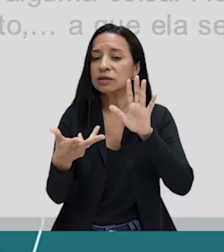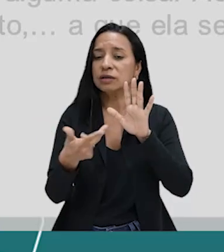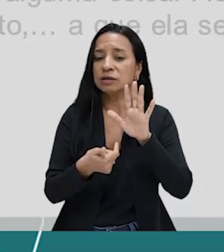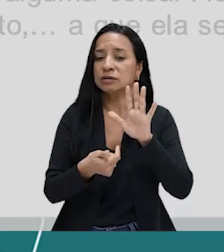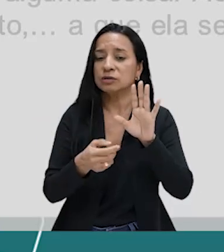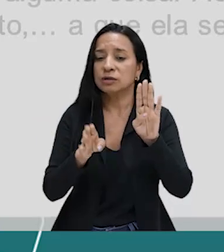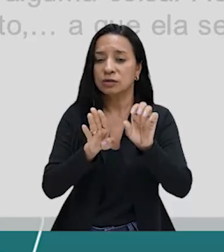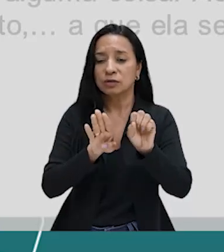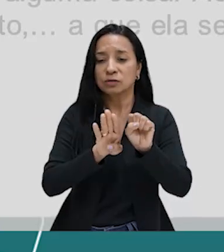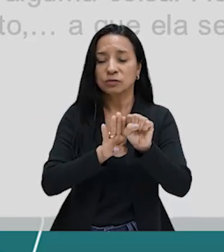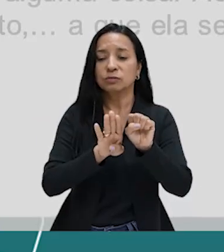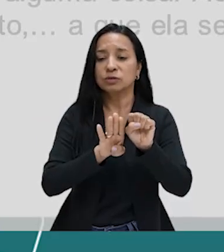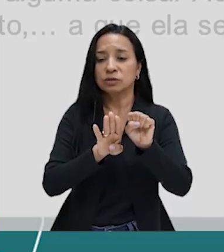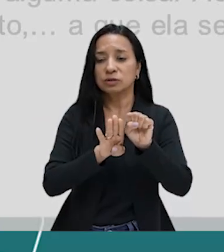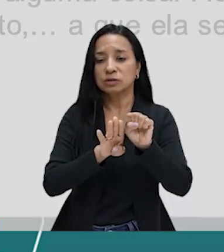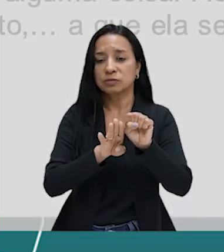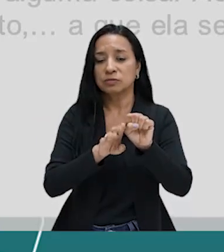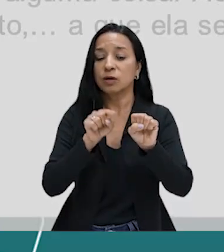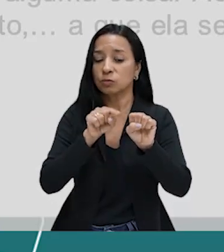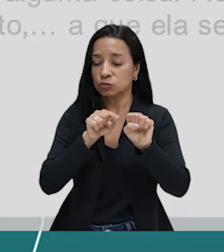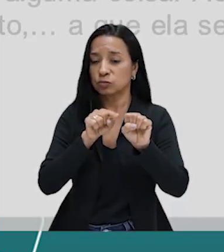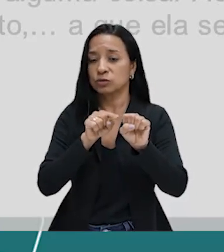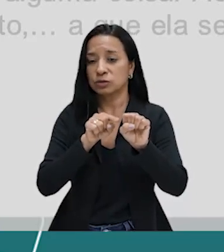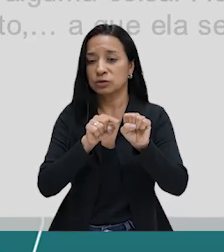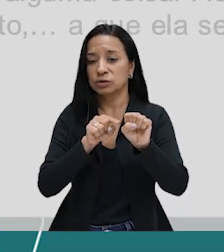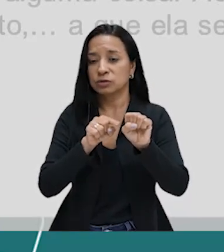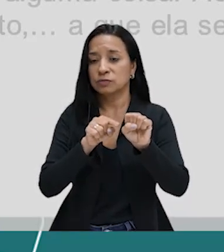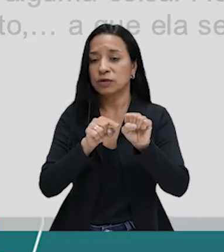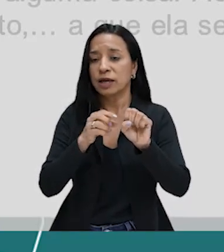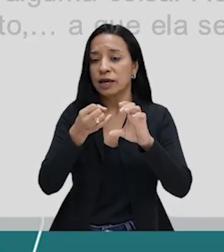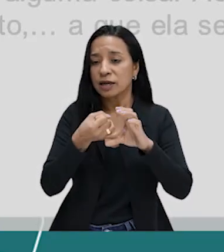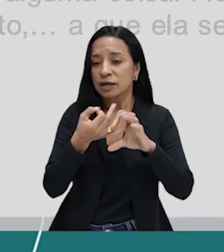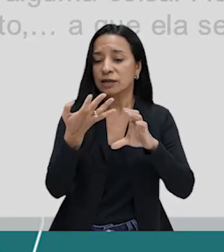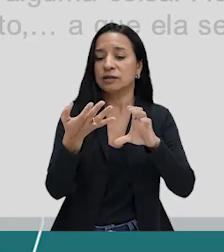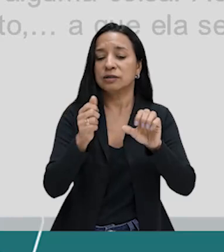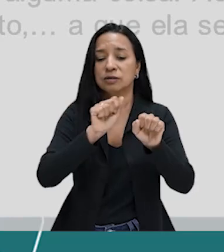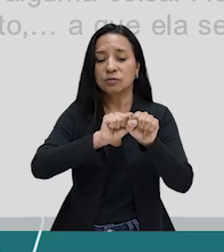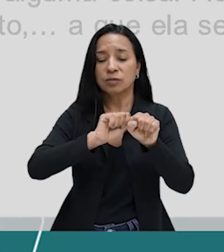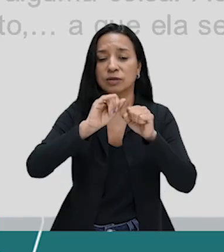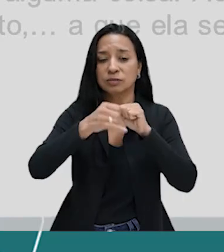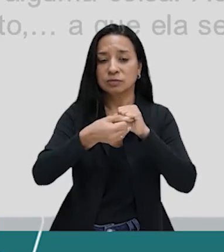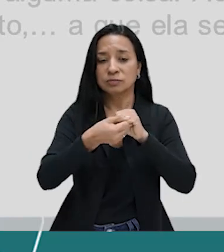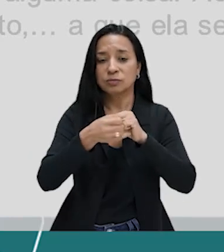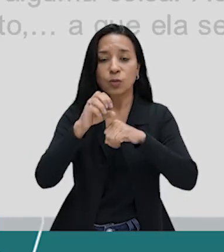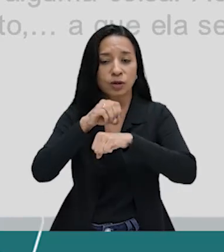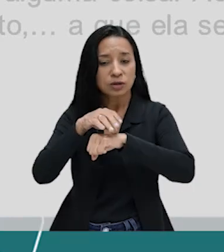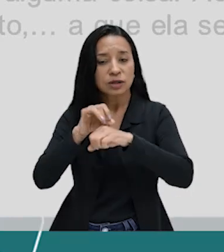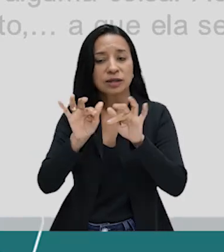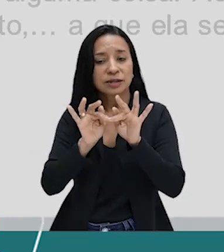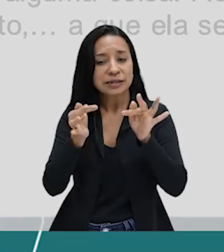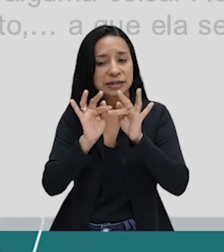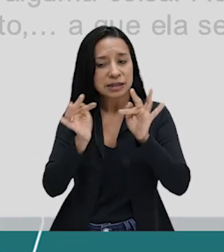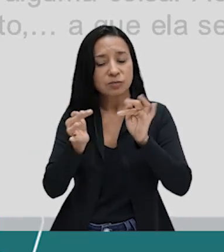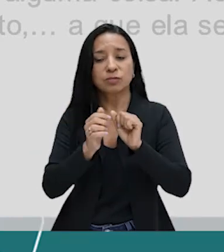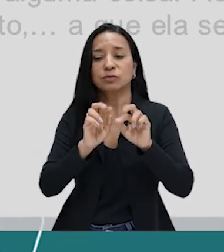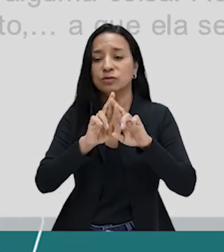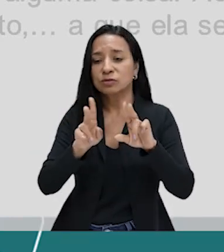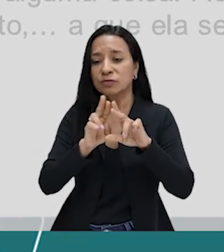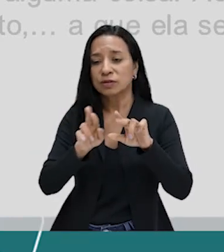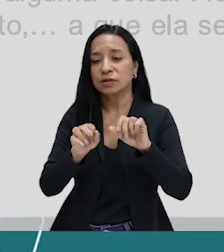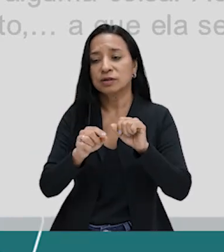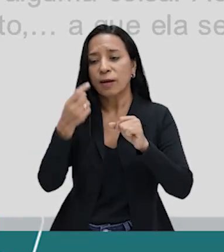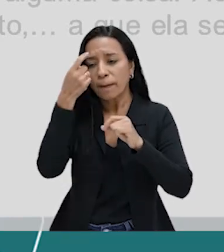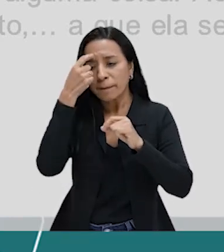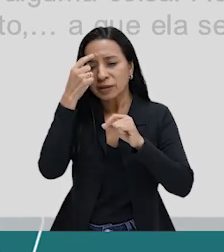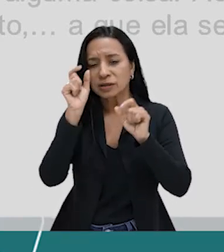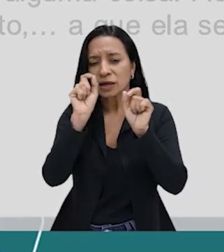o substantivo é caracterizado pelo adjetivo. Uma dica bem simples para diferenciar o substantivo do adjetivo é